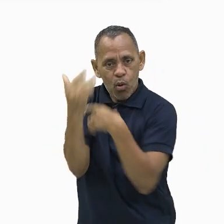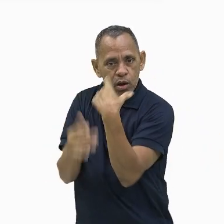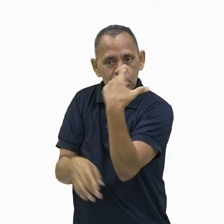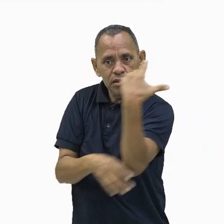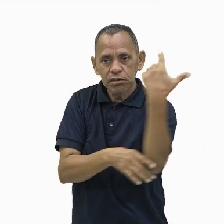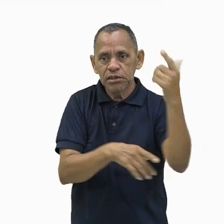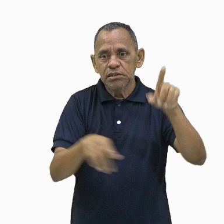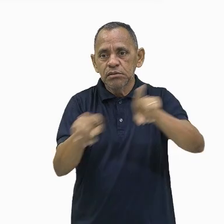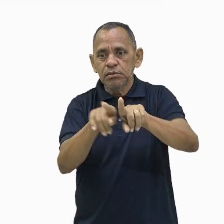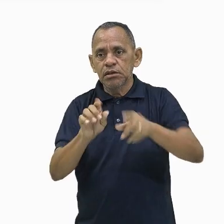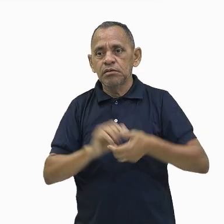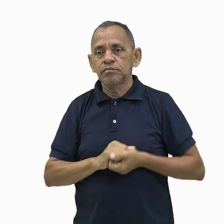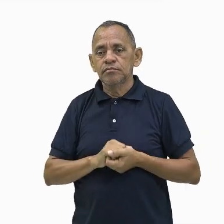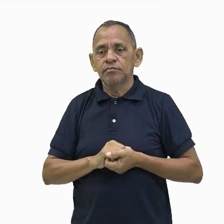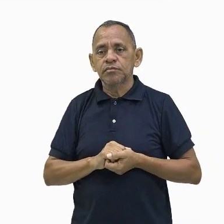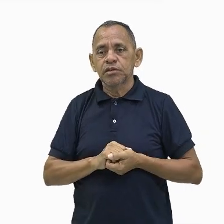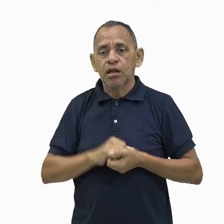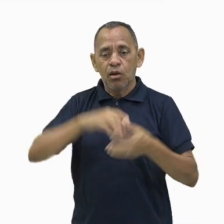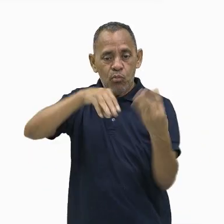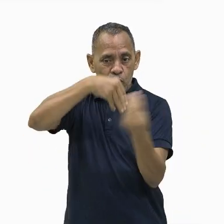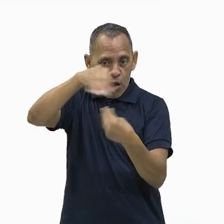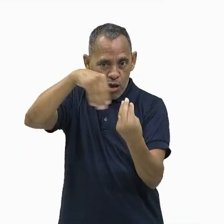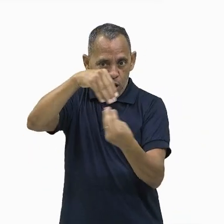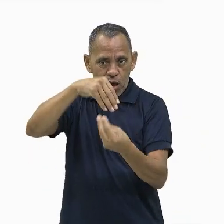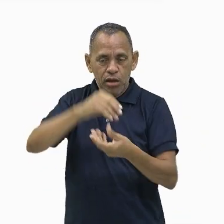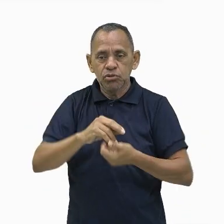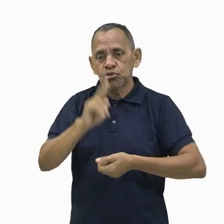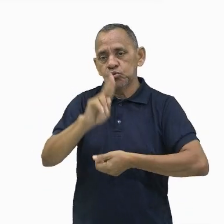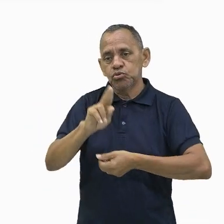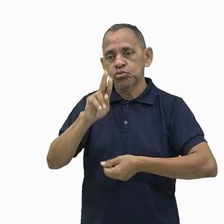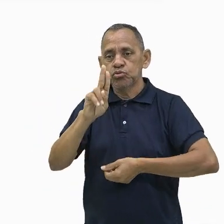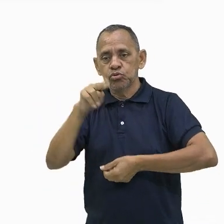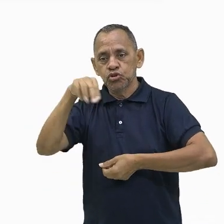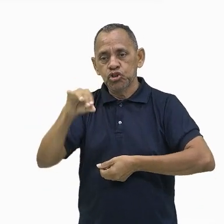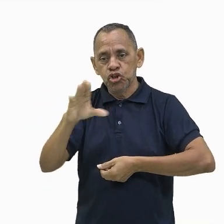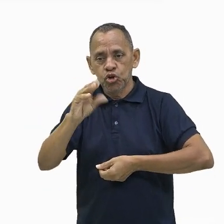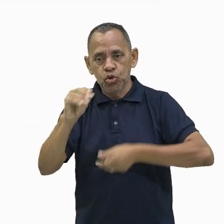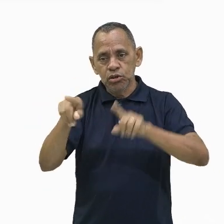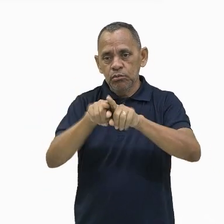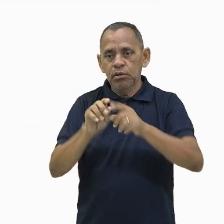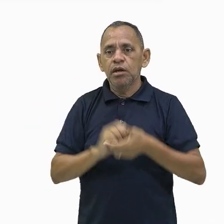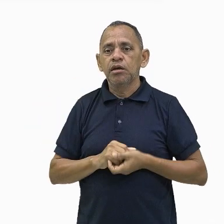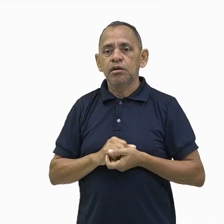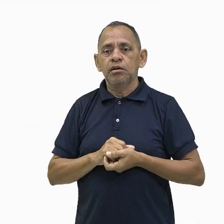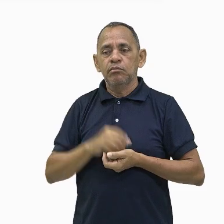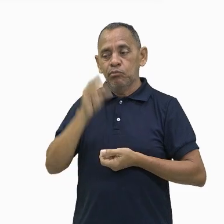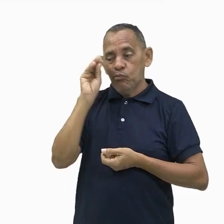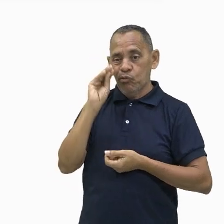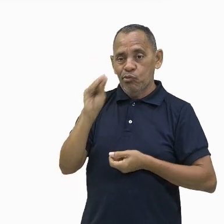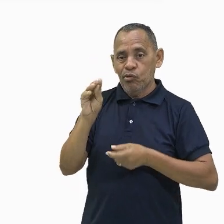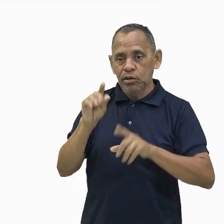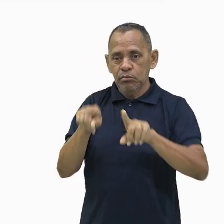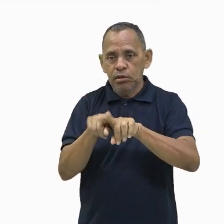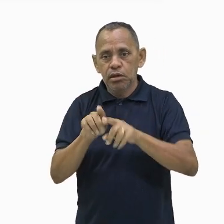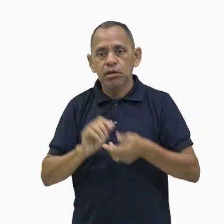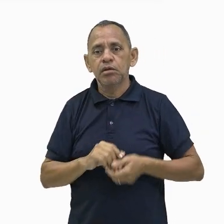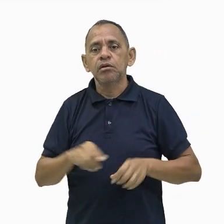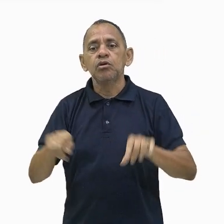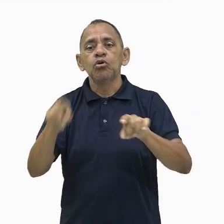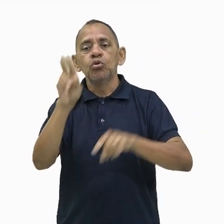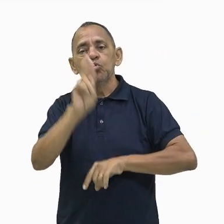recusar itens prejudiciais como plásticos de uso único evita a poluição e a degradação dos hábitats, bem como